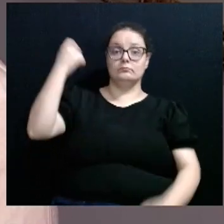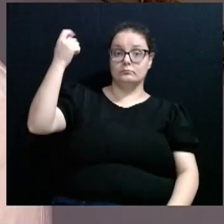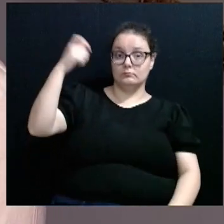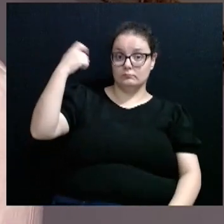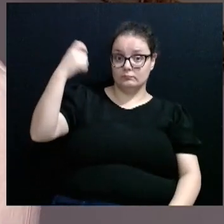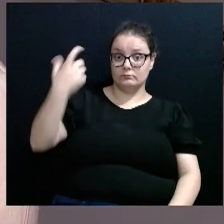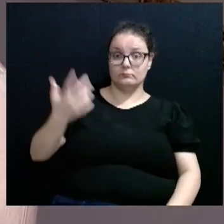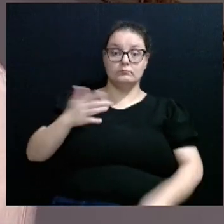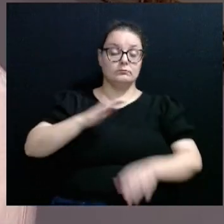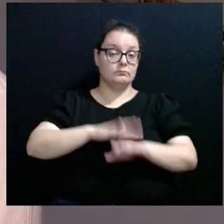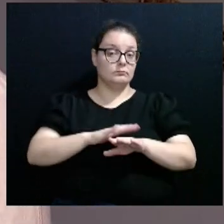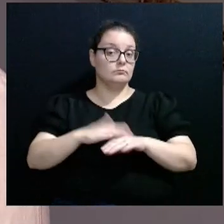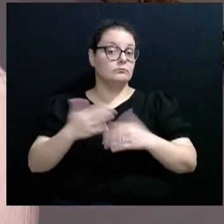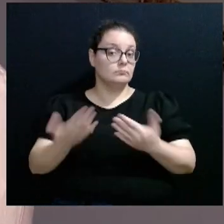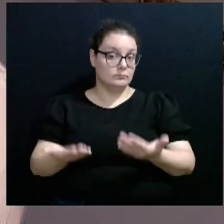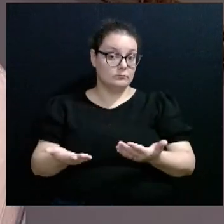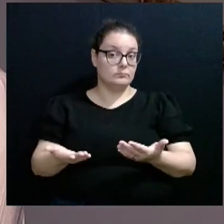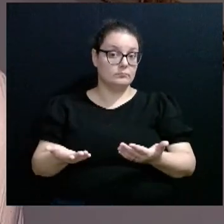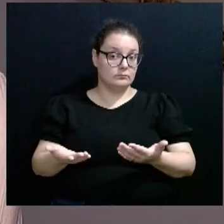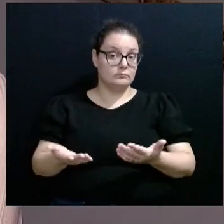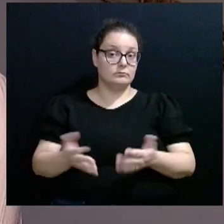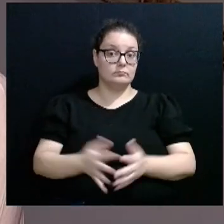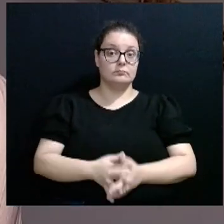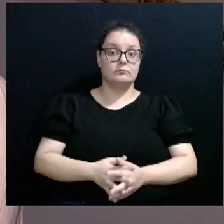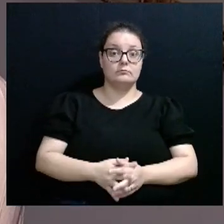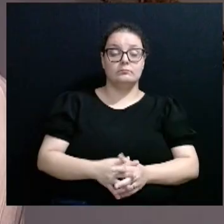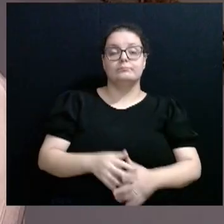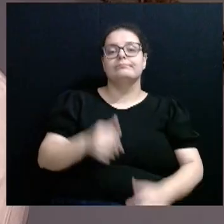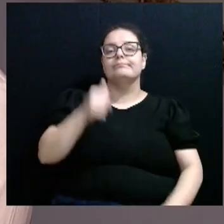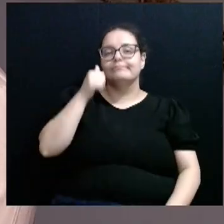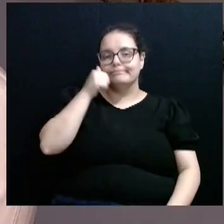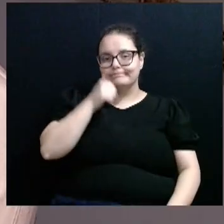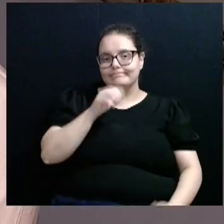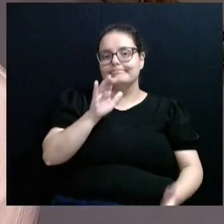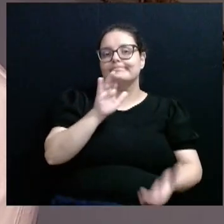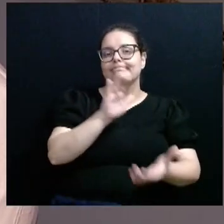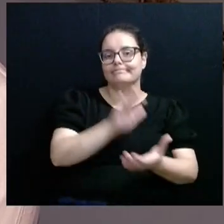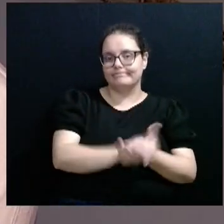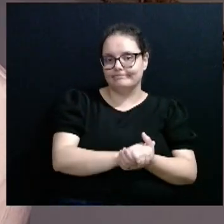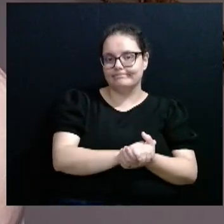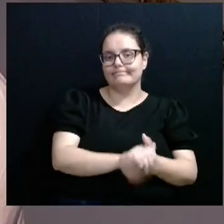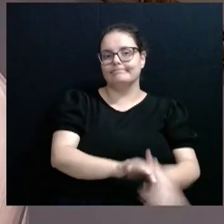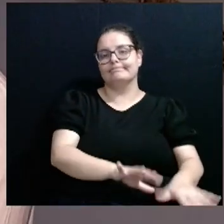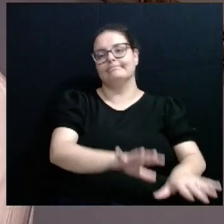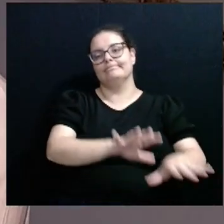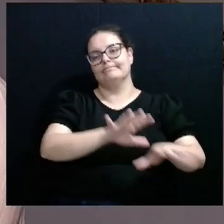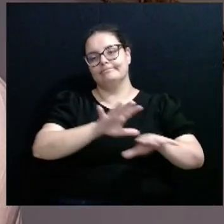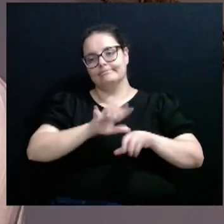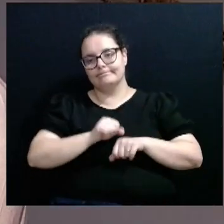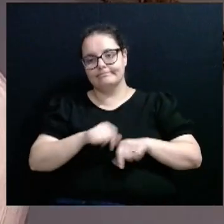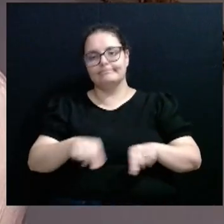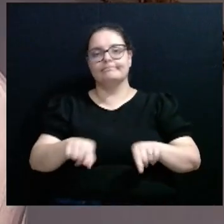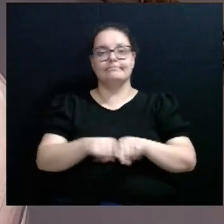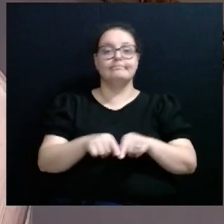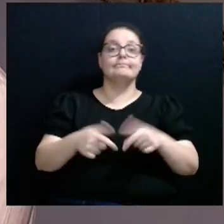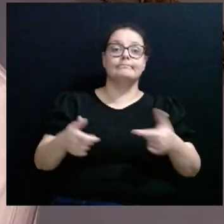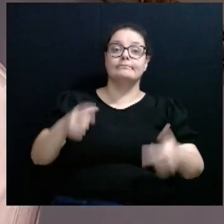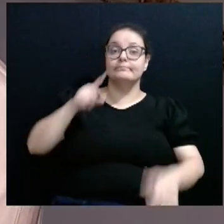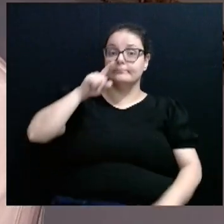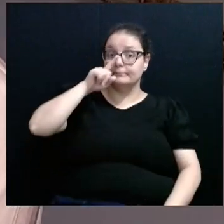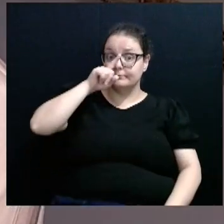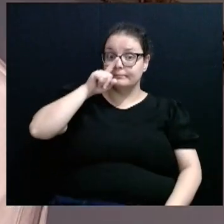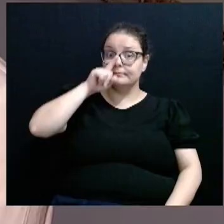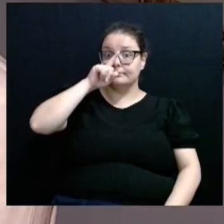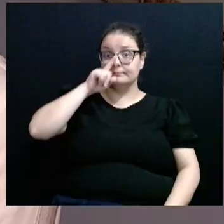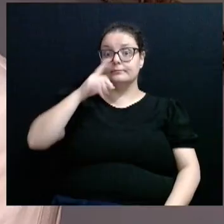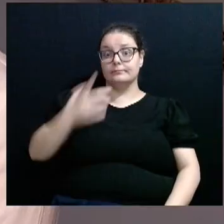atividades, as mulheres casadas acabam tendo também um grande risco ali por conta dos seus